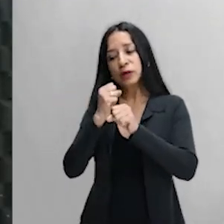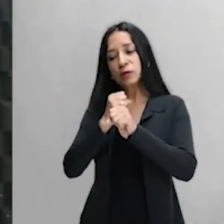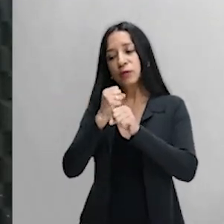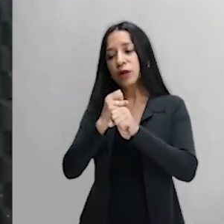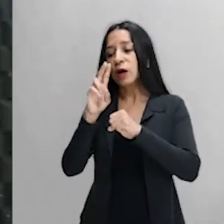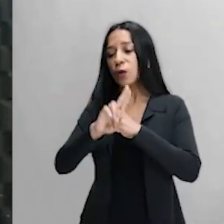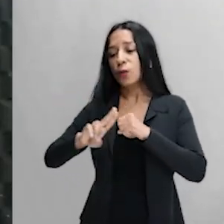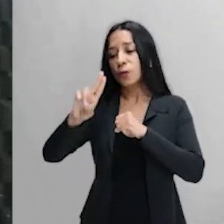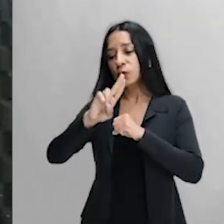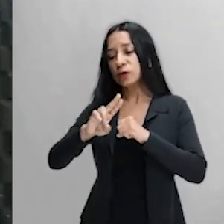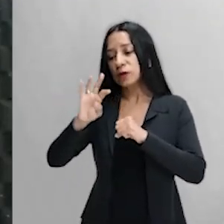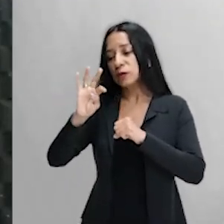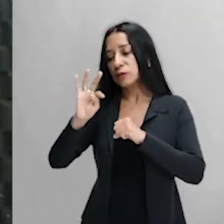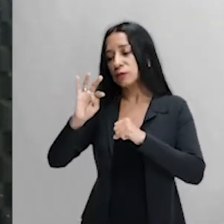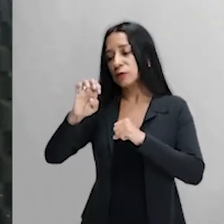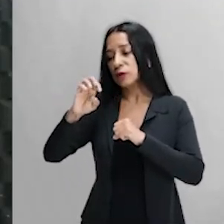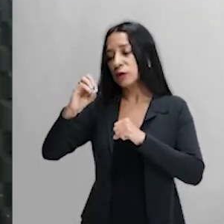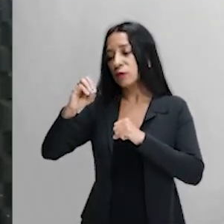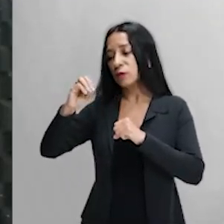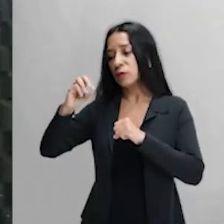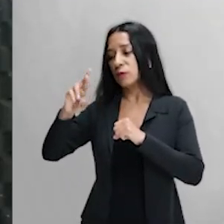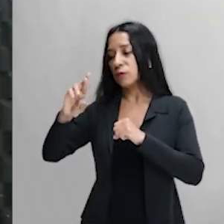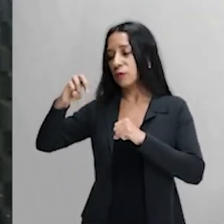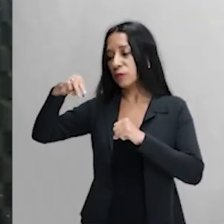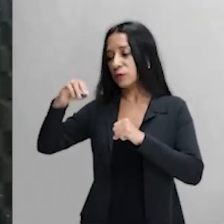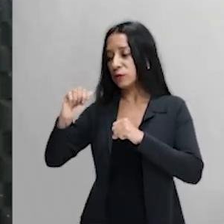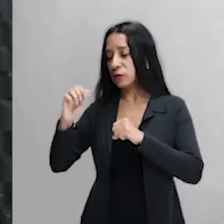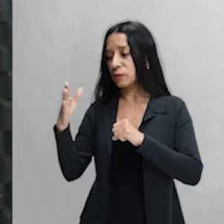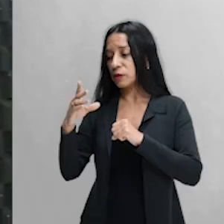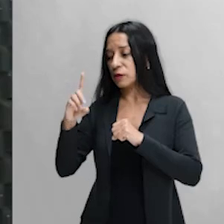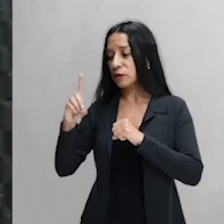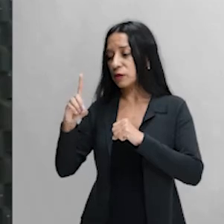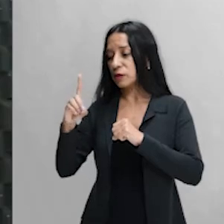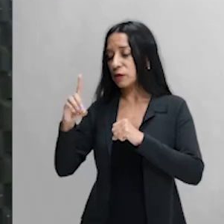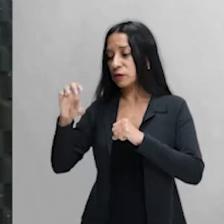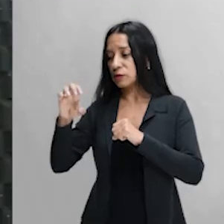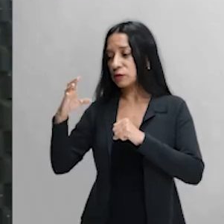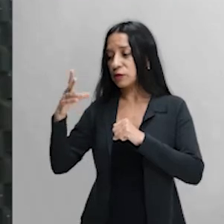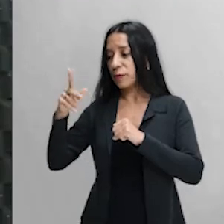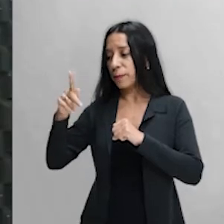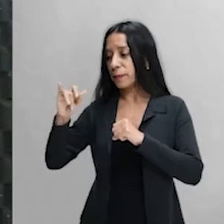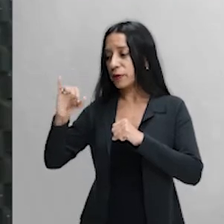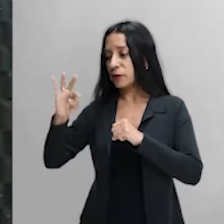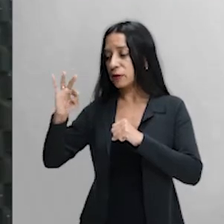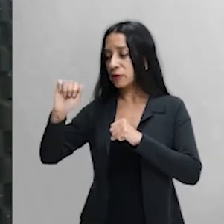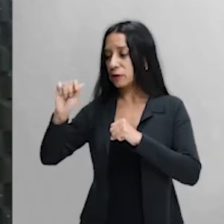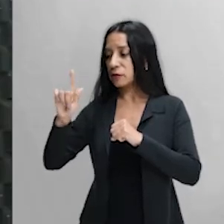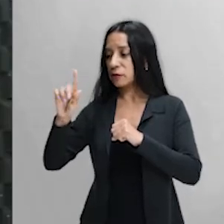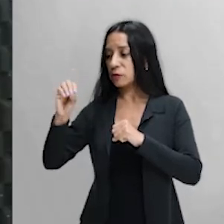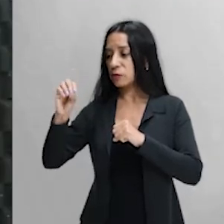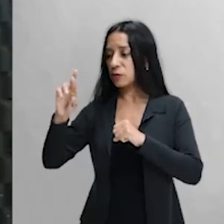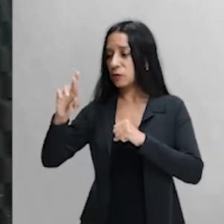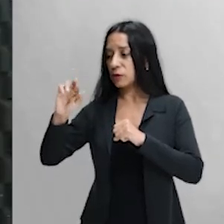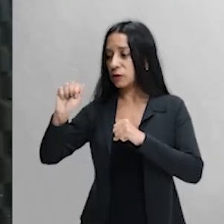Então veja bem, ó. Vamos calcular essa altura aplicando o Teorema de Pitágoras.